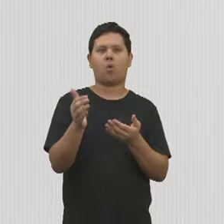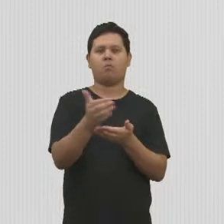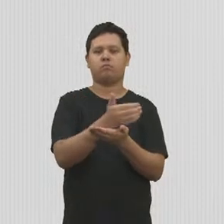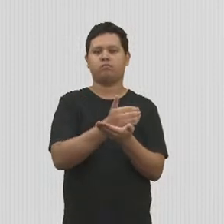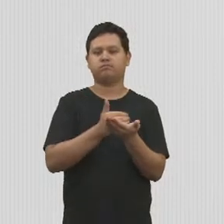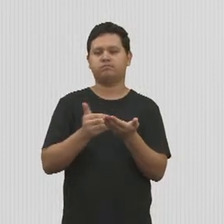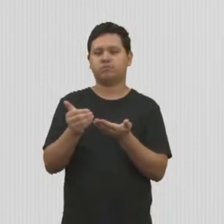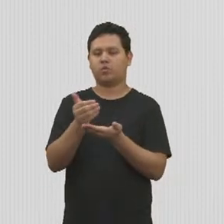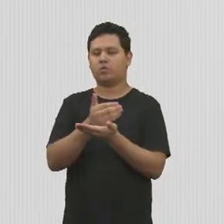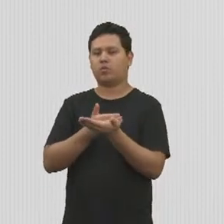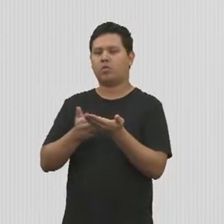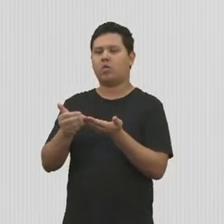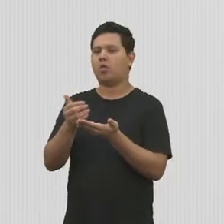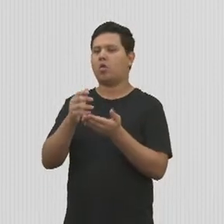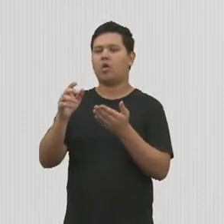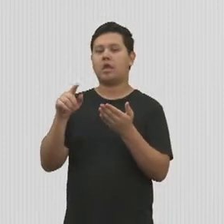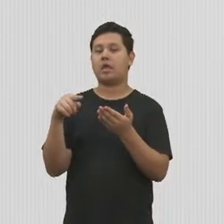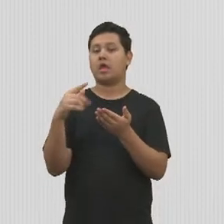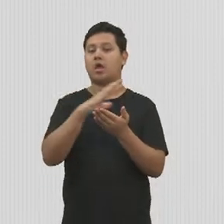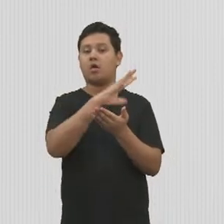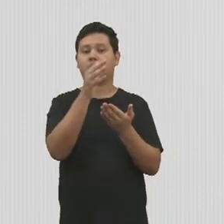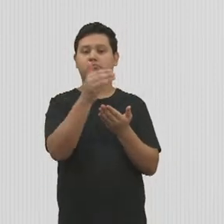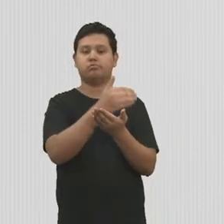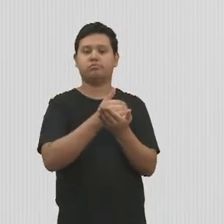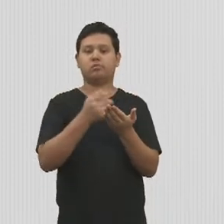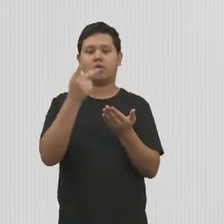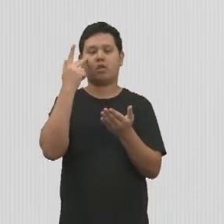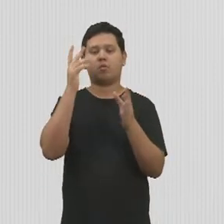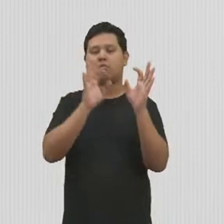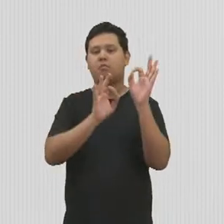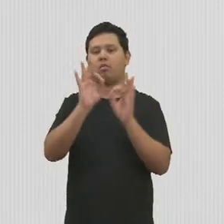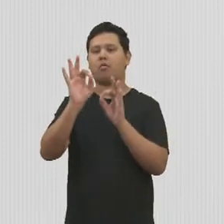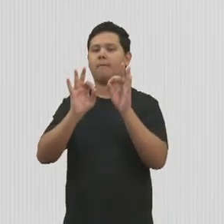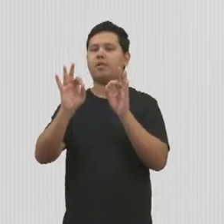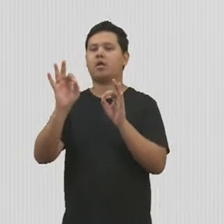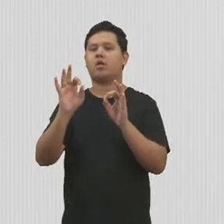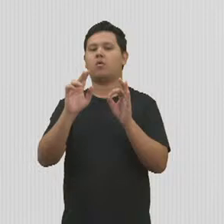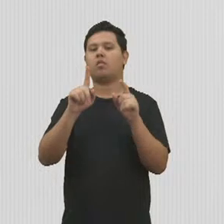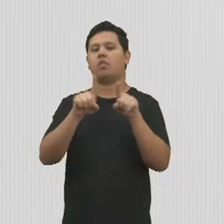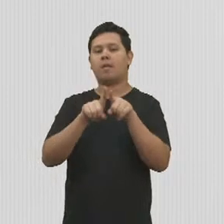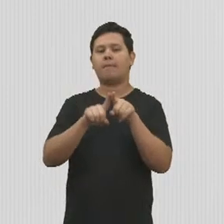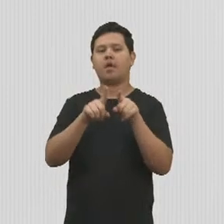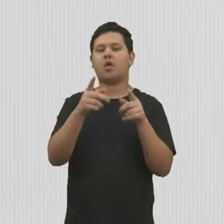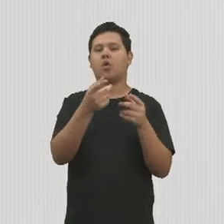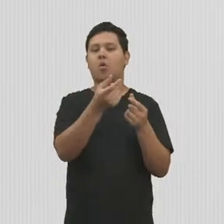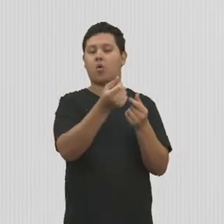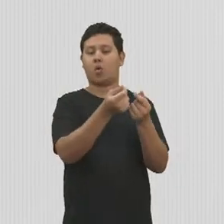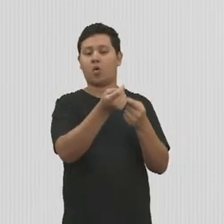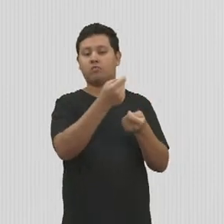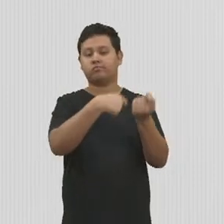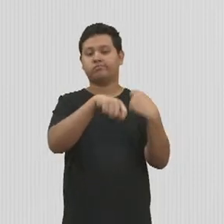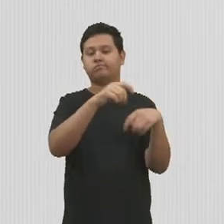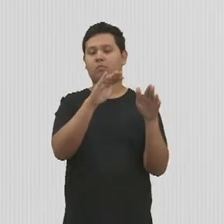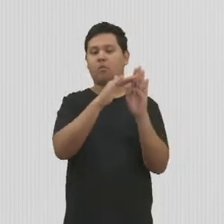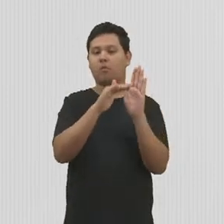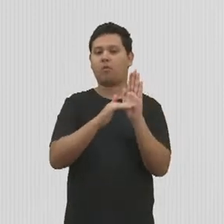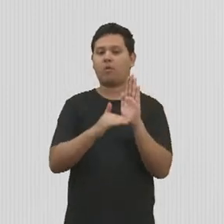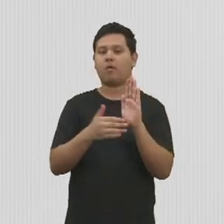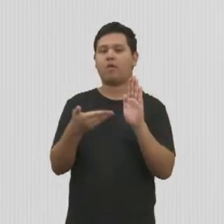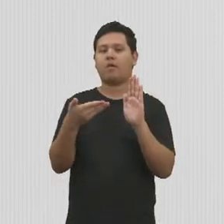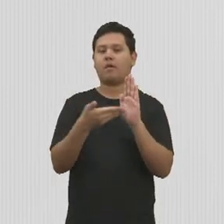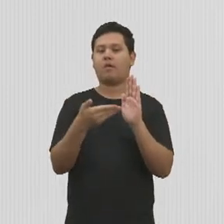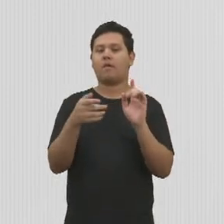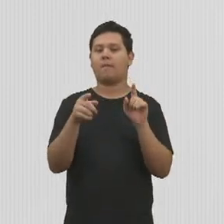transferências, e deduzimos a contribuição do servidor para o plano de previdência, a compensação financeira entre os regimes de previdência,